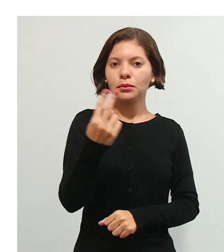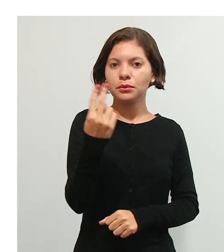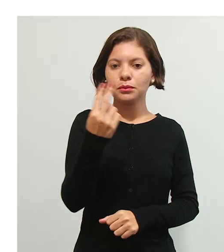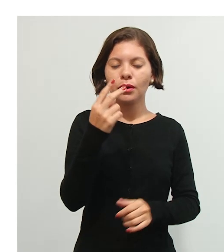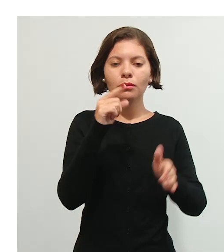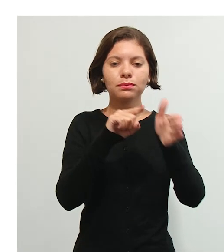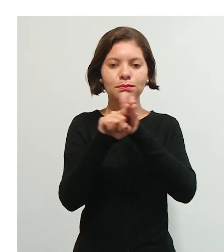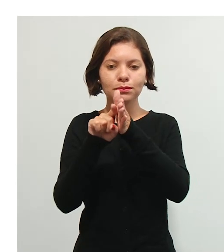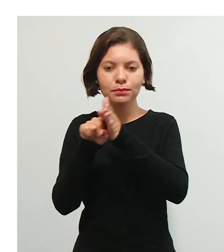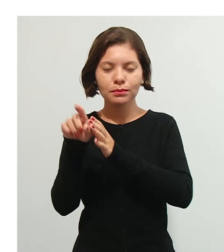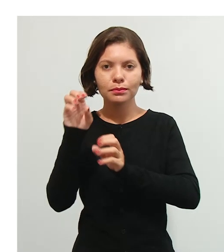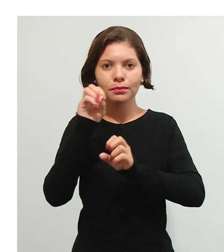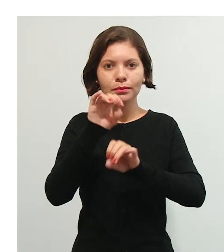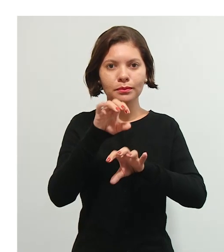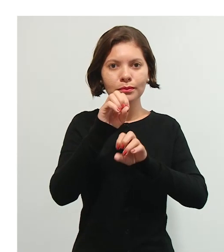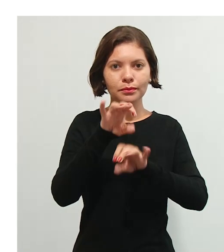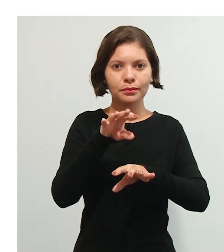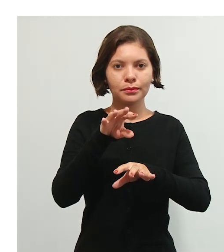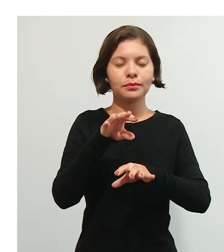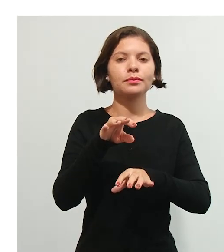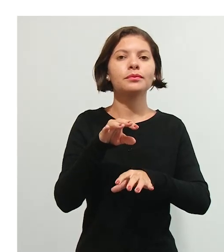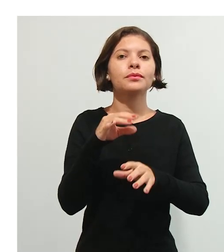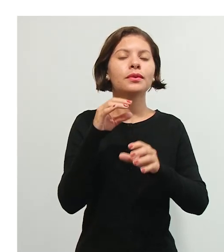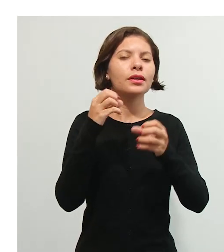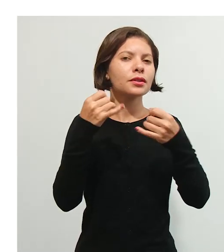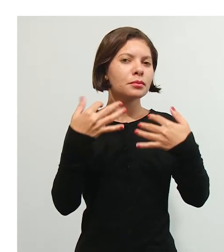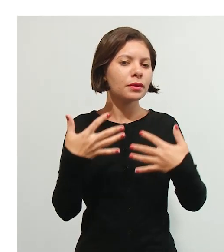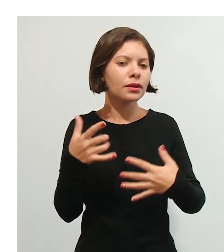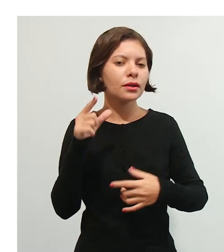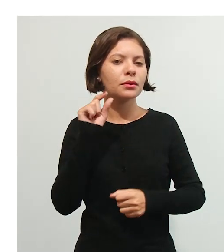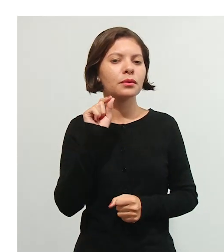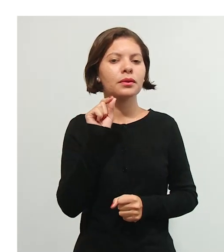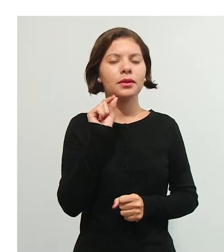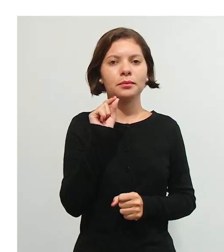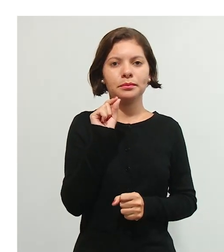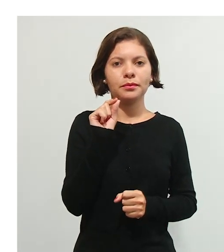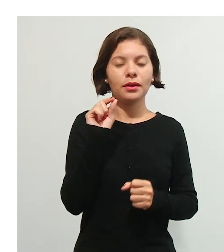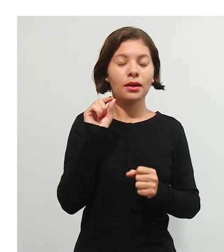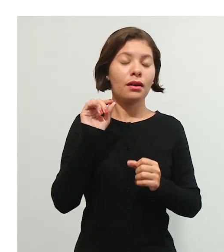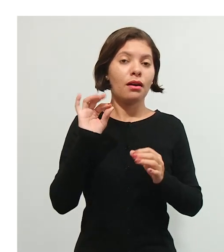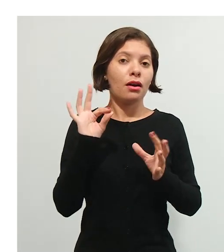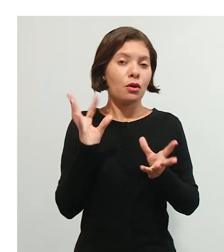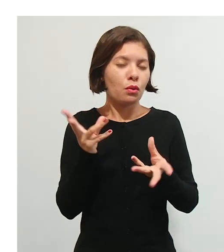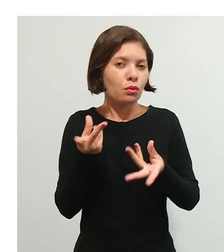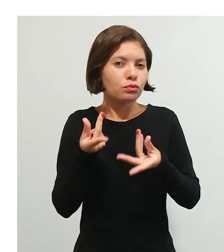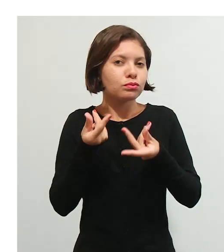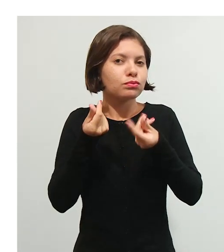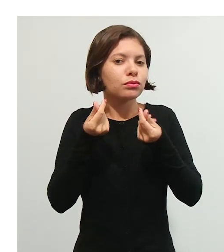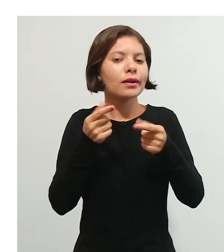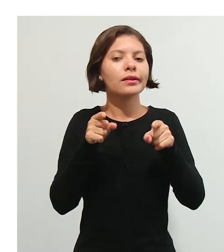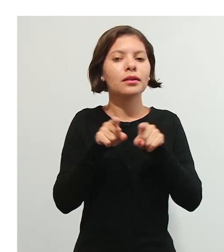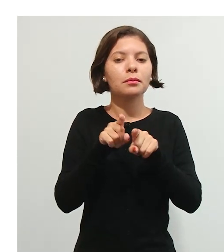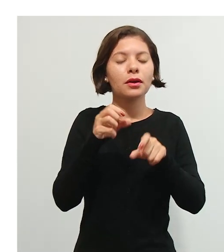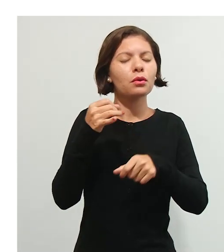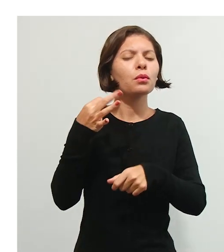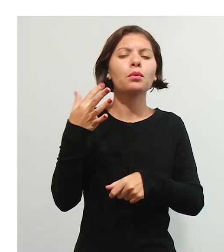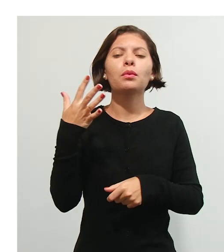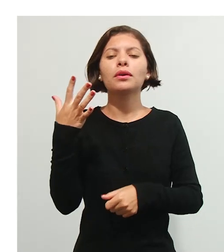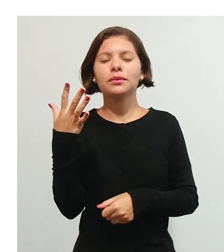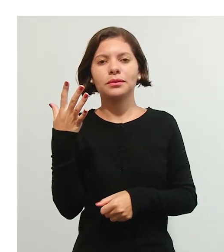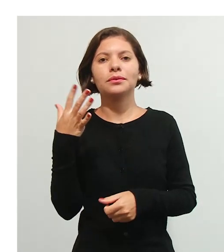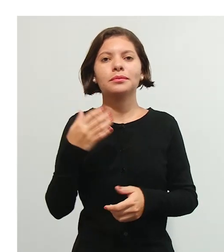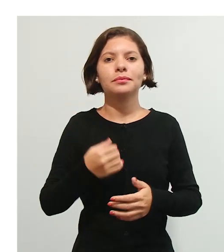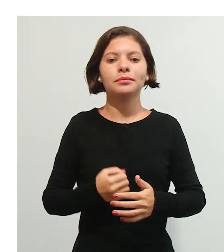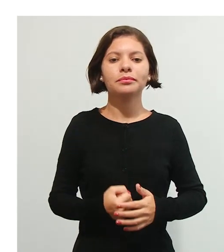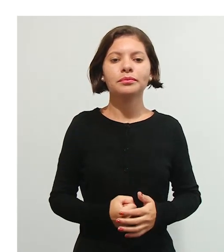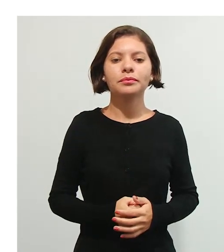dois pesquisa em educação nós vamos tratar da abordagem que pode ser qualitativa quantitativa